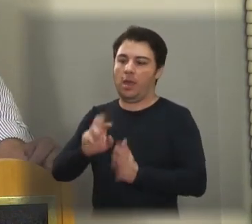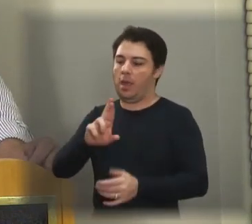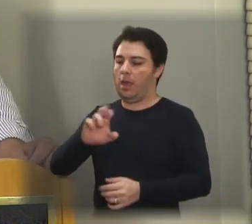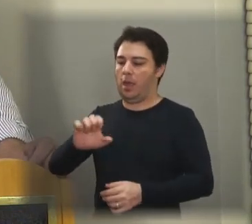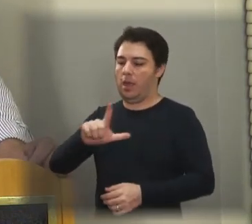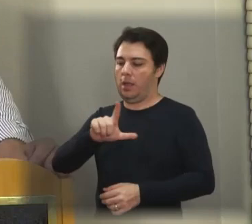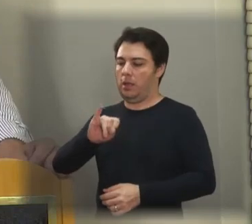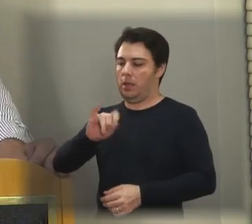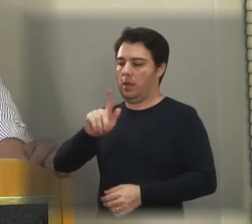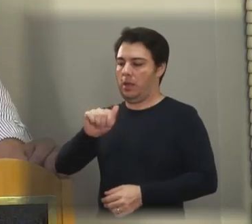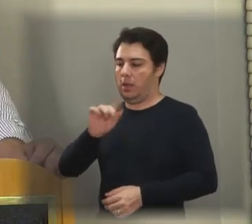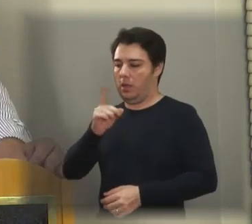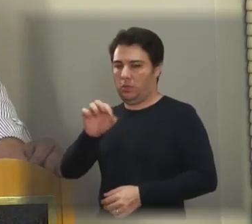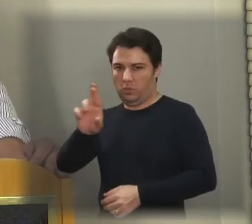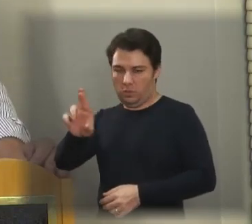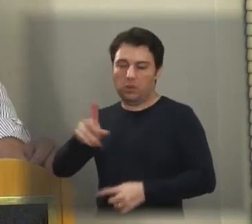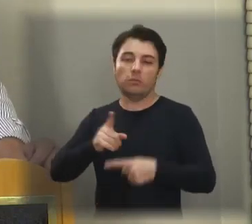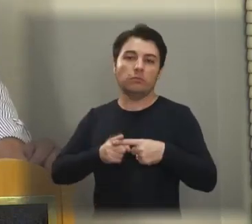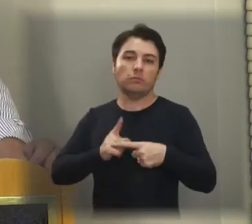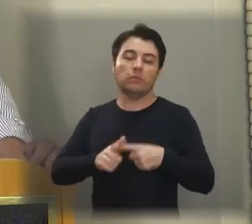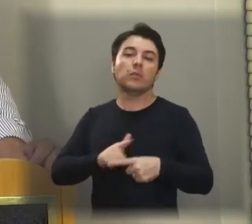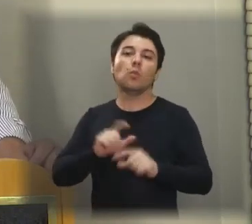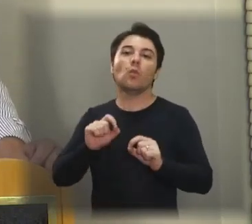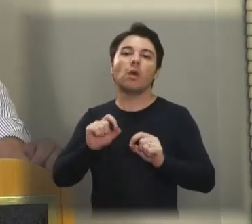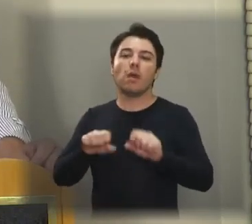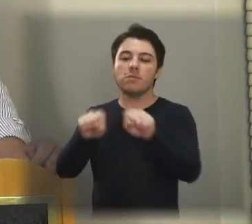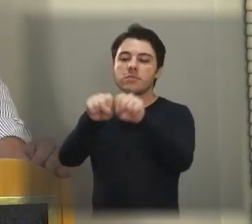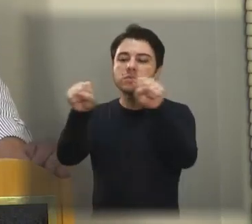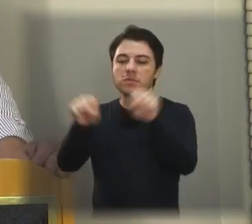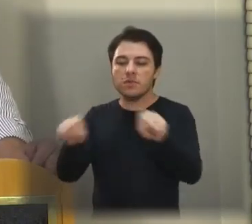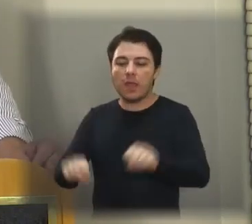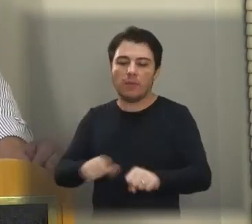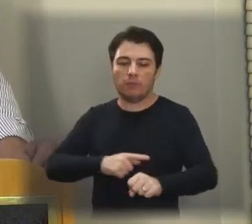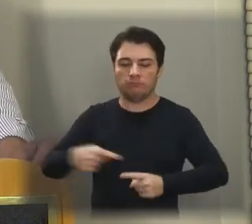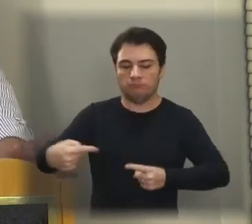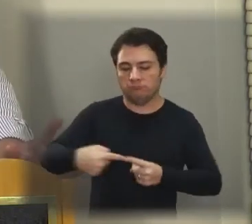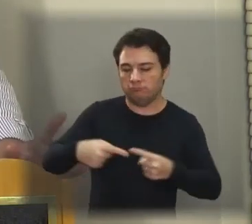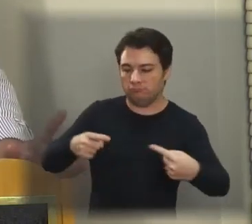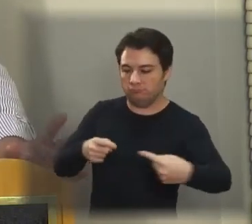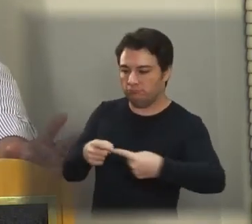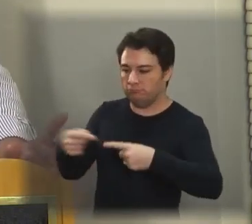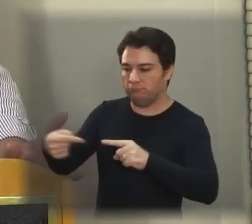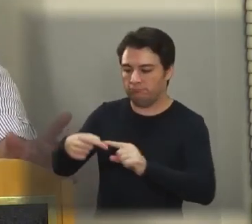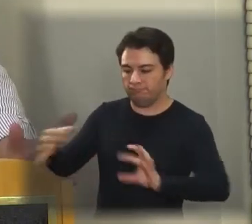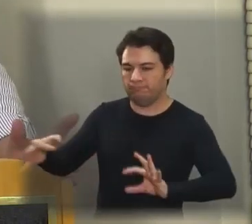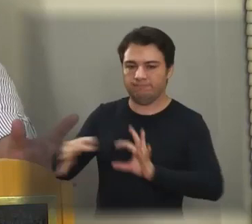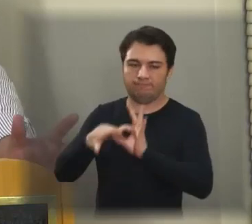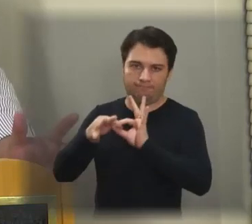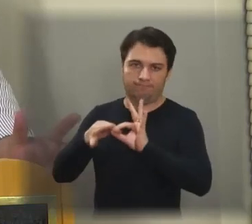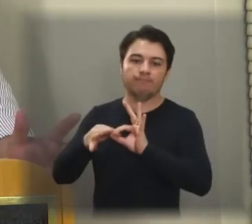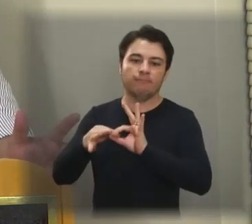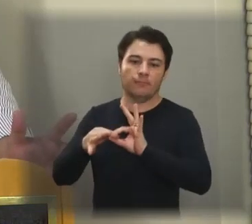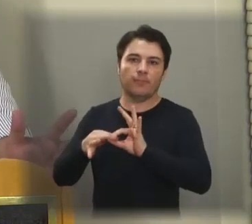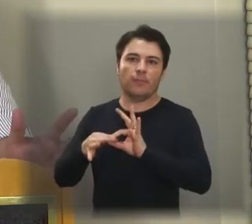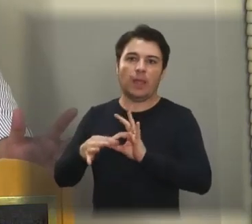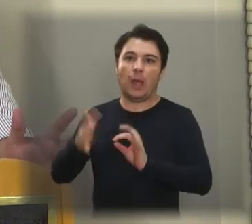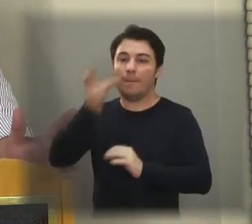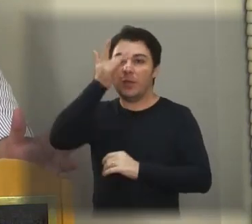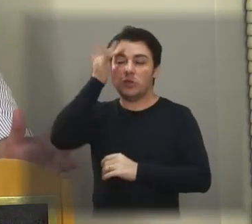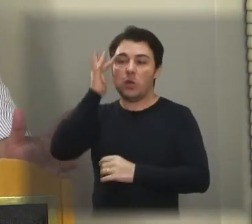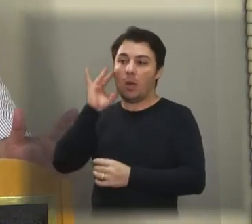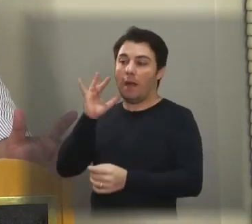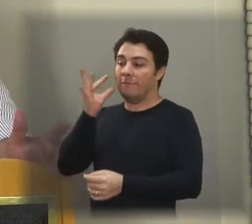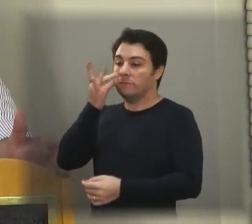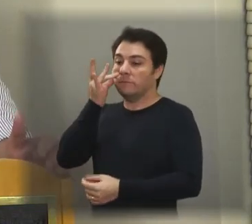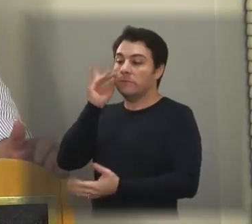característica dividindo alimentador dividindo o circuito e interligando outro circuito porque remotamente mesmo sem um eletricista